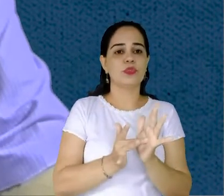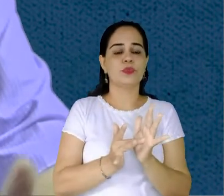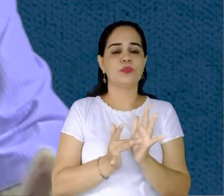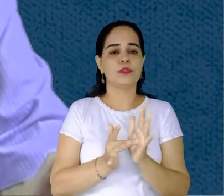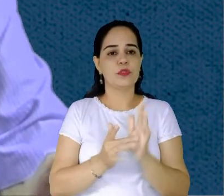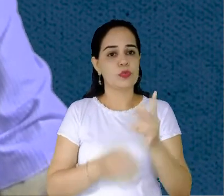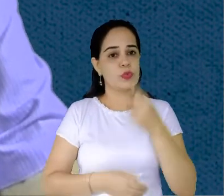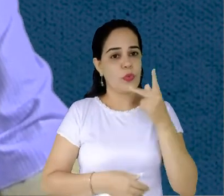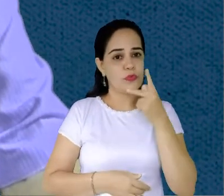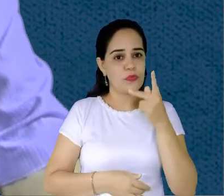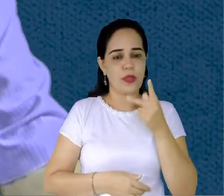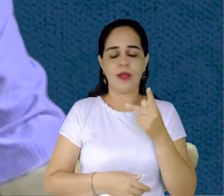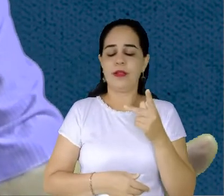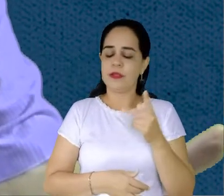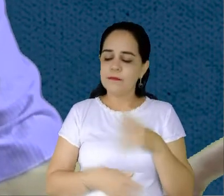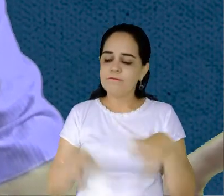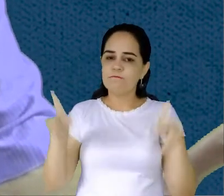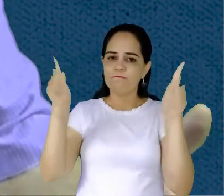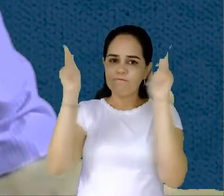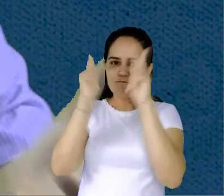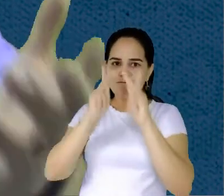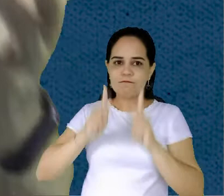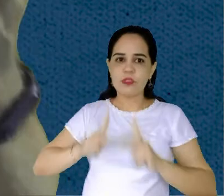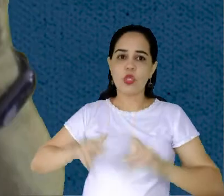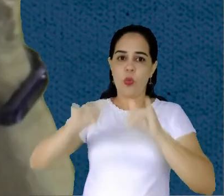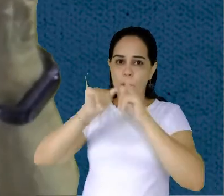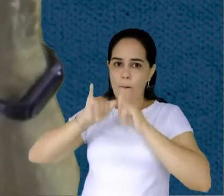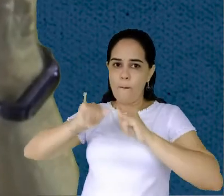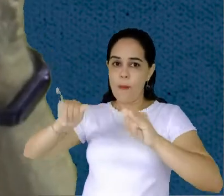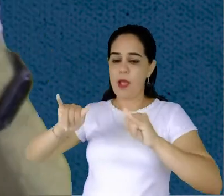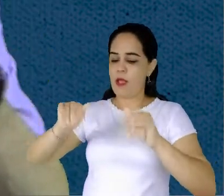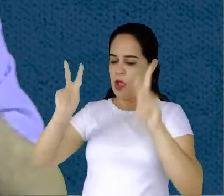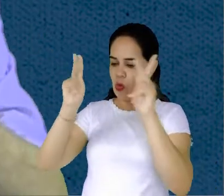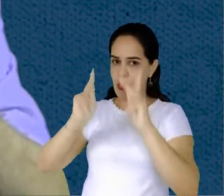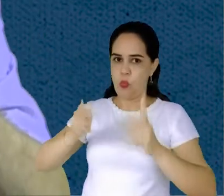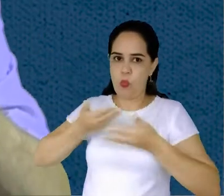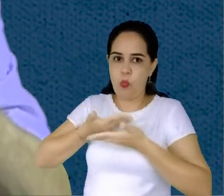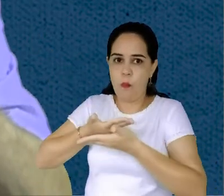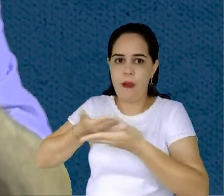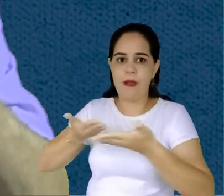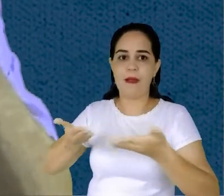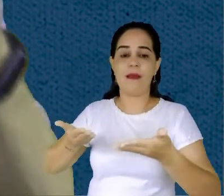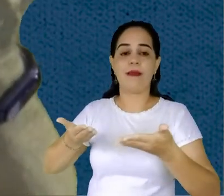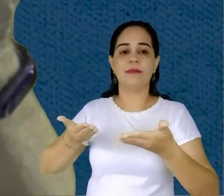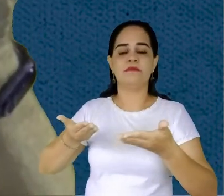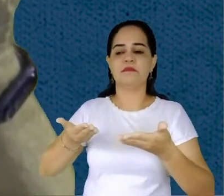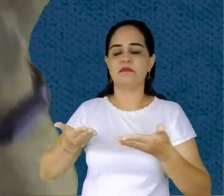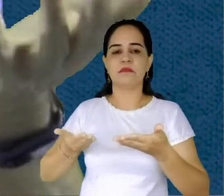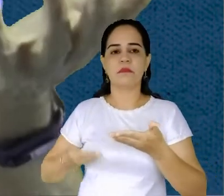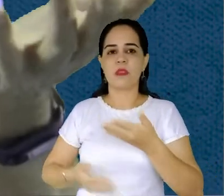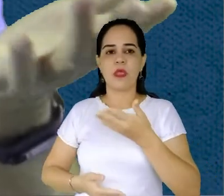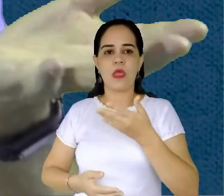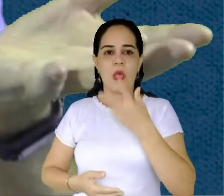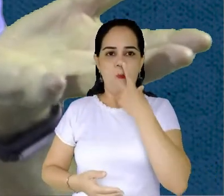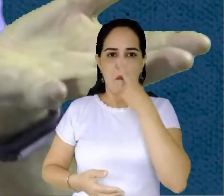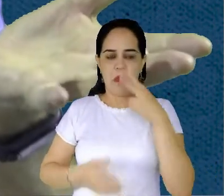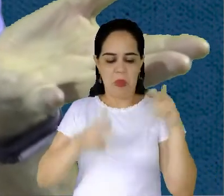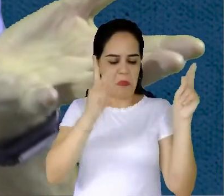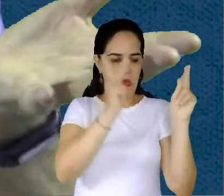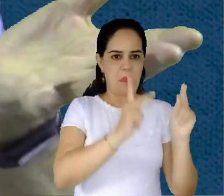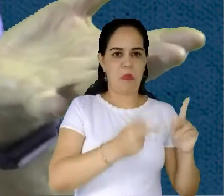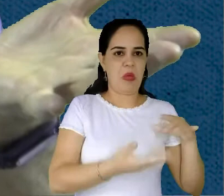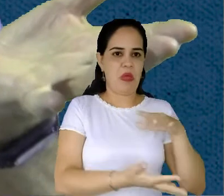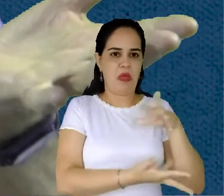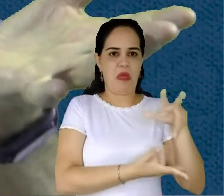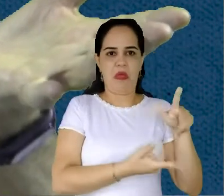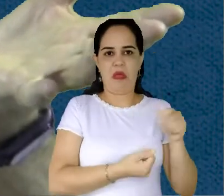Jesus então termina dizendo: vos deixo a minha paz vos dou. Mas recorda que não é igual que a paz